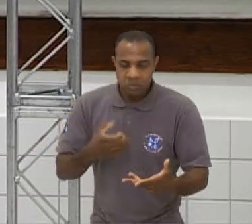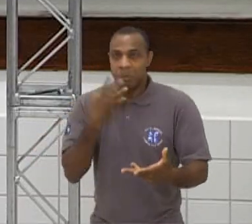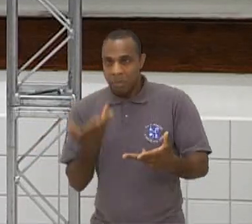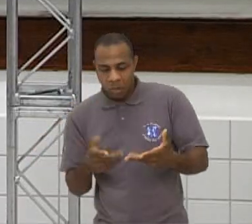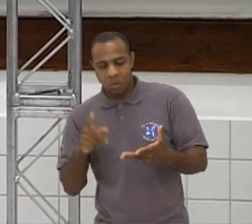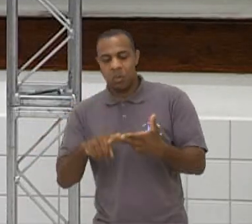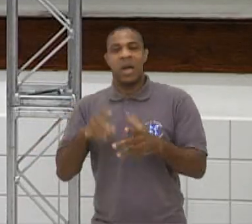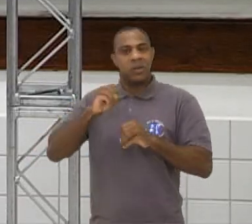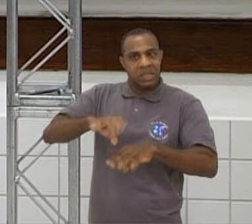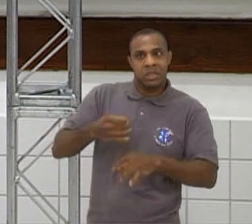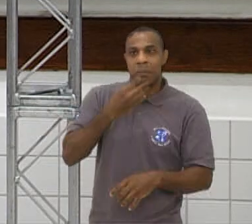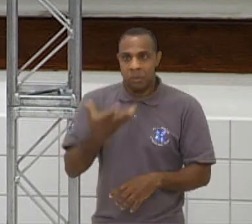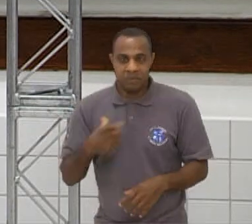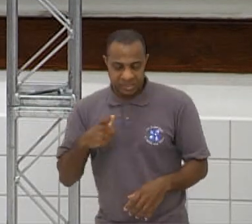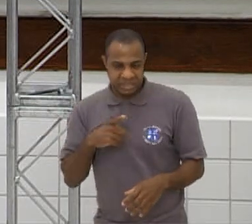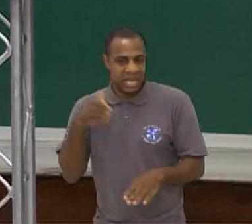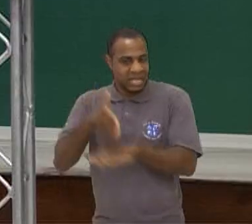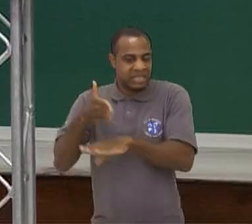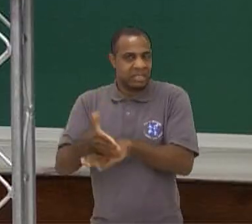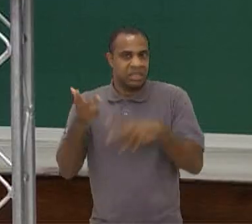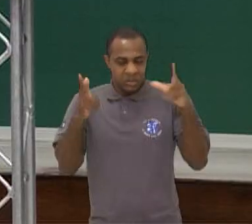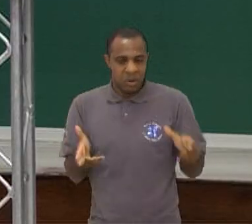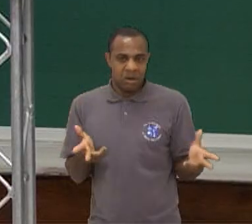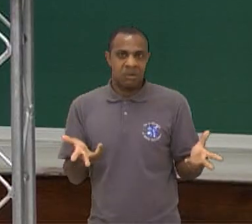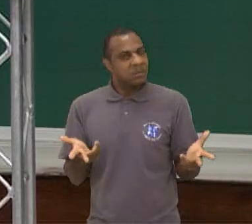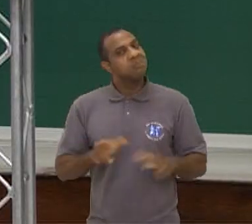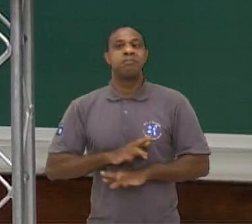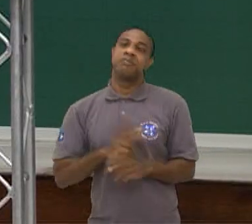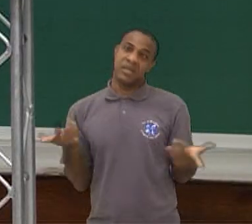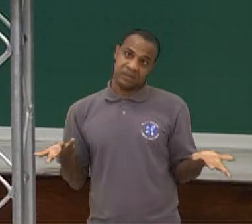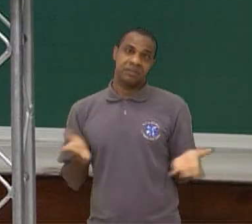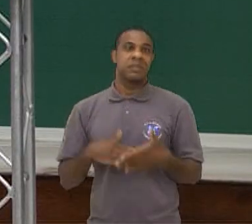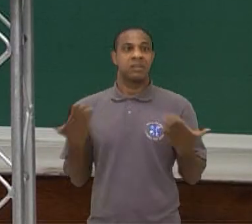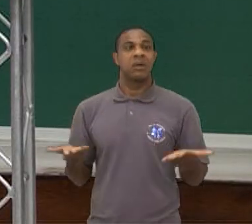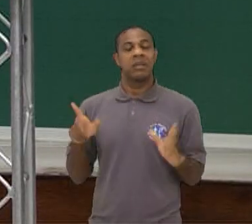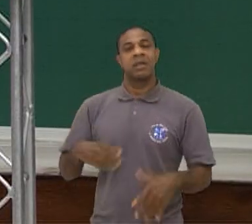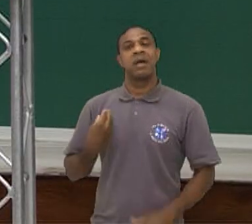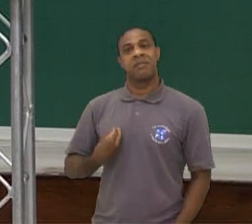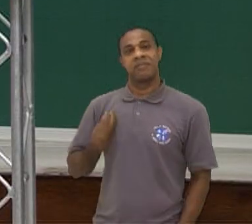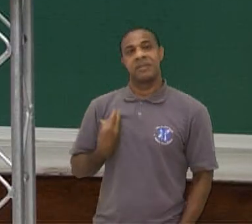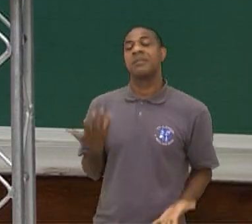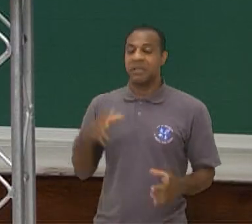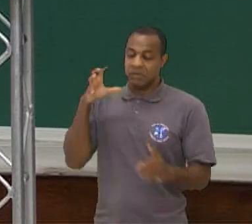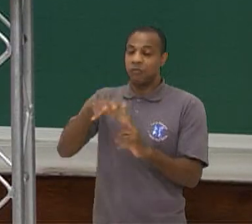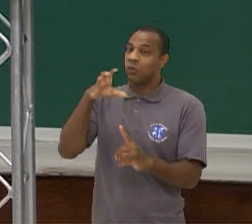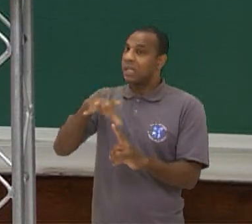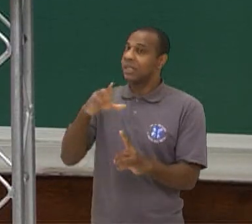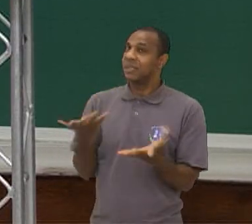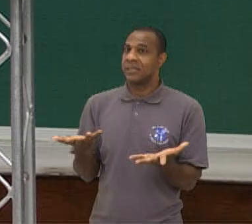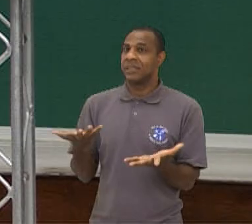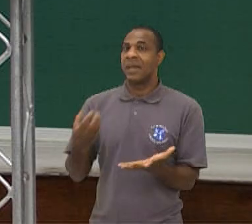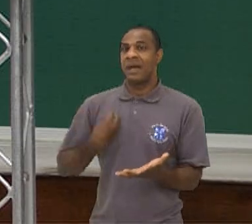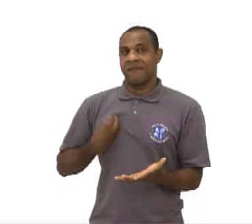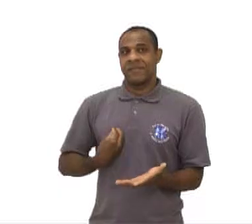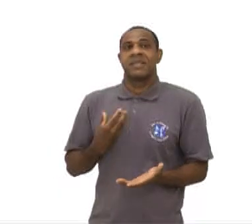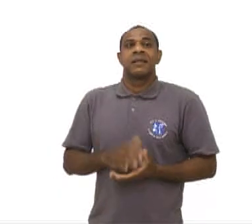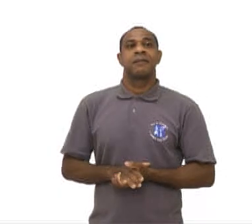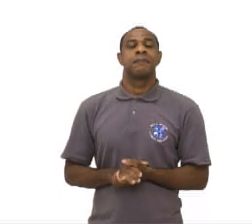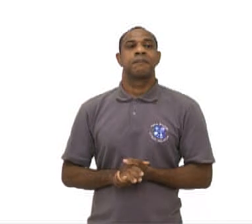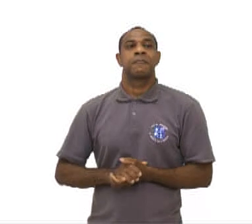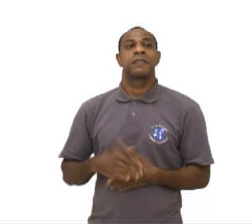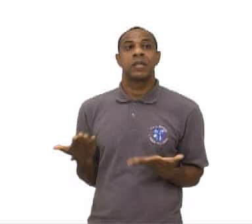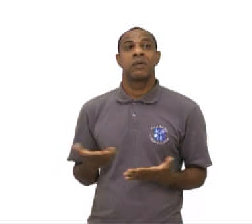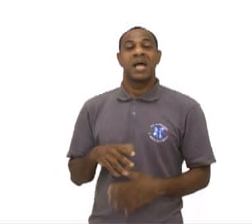mesma educação? Então, veja, as condições materiais influenciam a vida dos indivíduos. Na Europa do